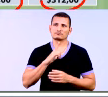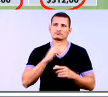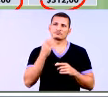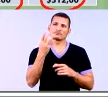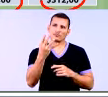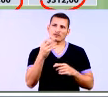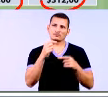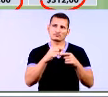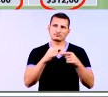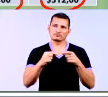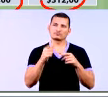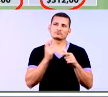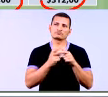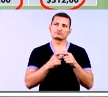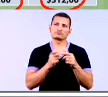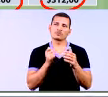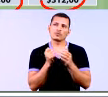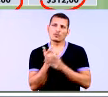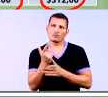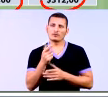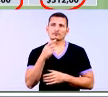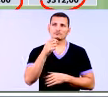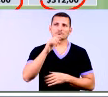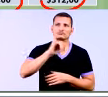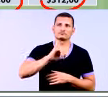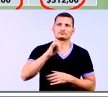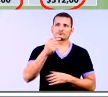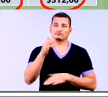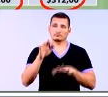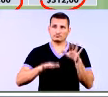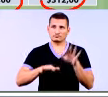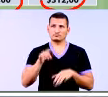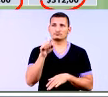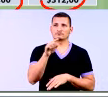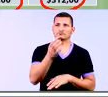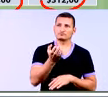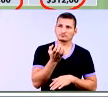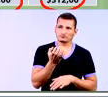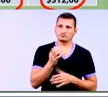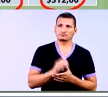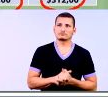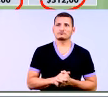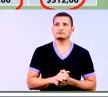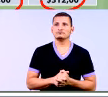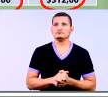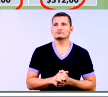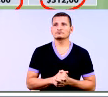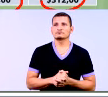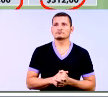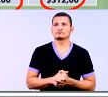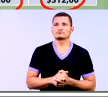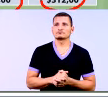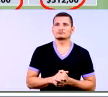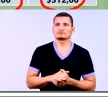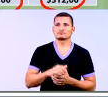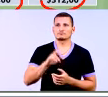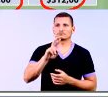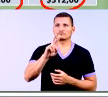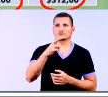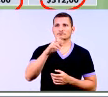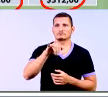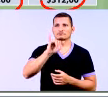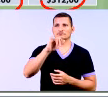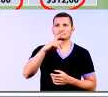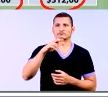que eu vou comprar um i7? Depende do que você quer. Aí a gente vem para o próximo parâmetro aqui, que é esse Hyperthreading. O que é isso